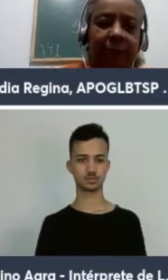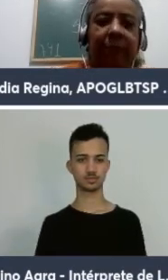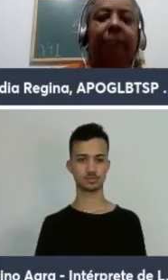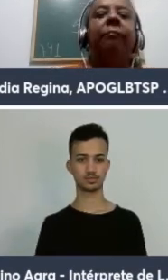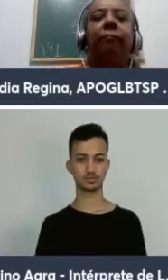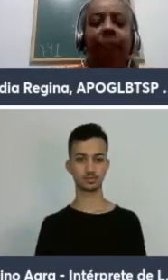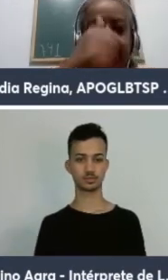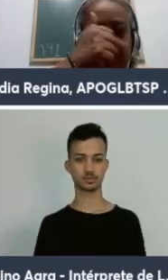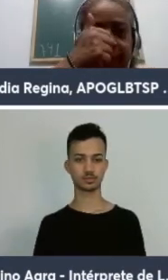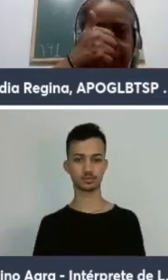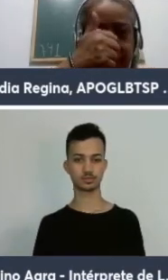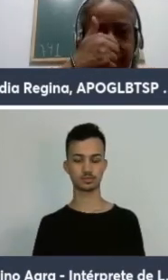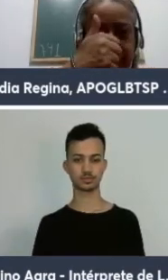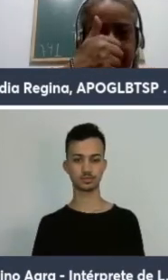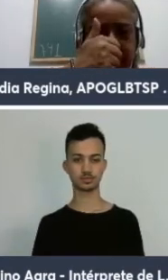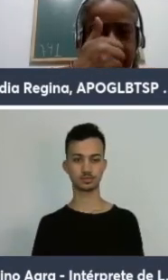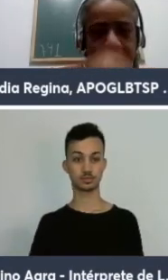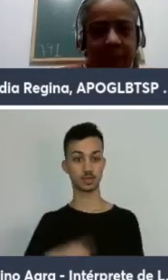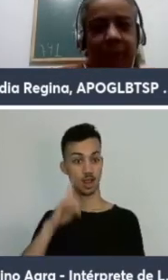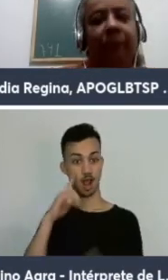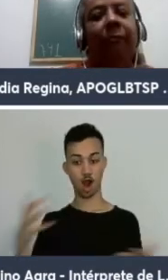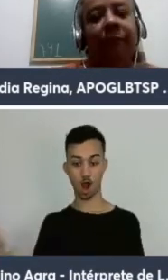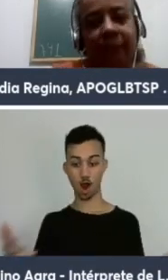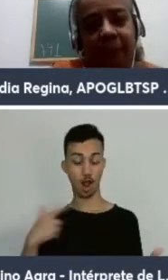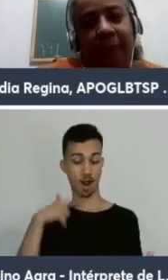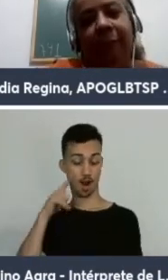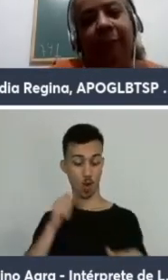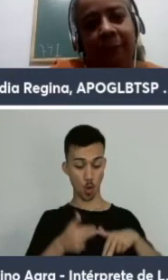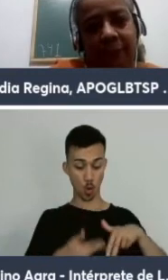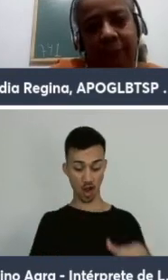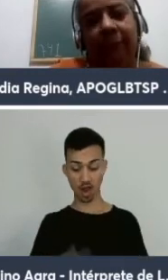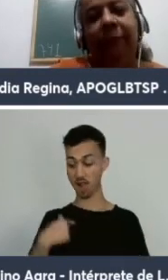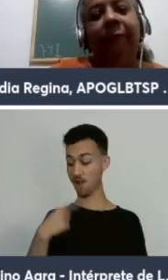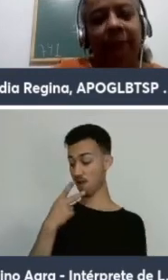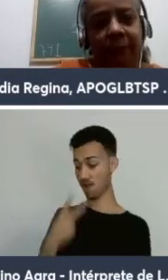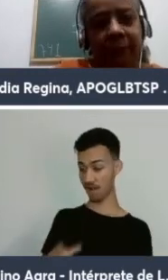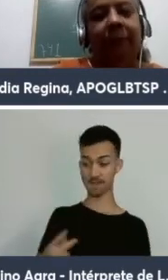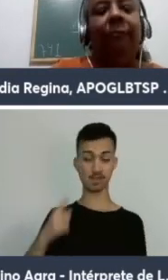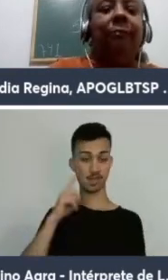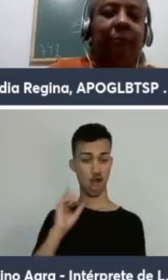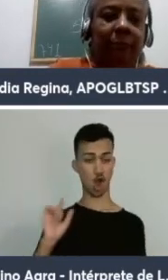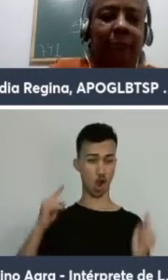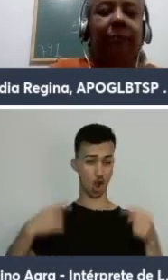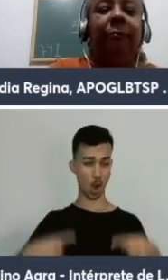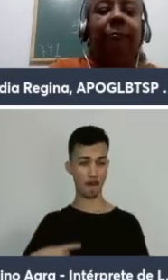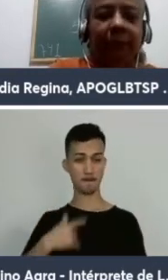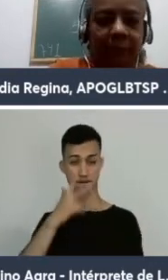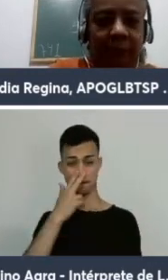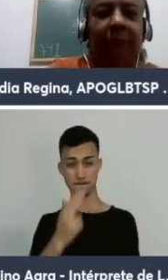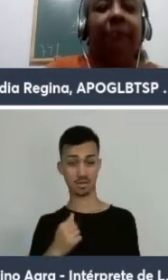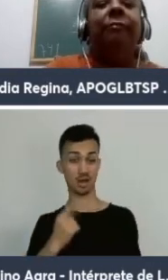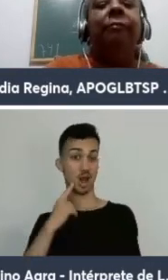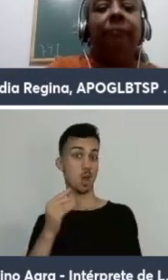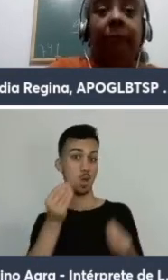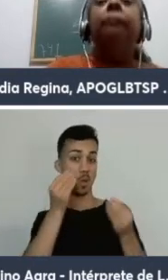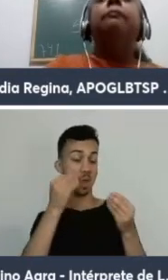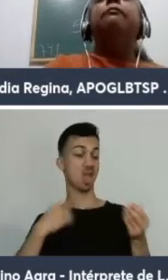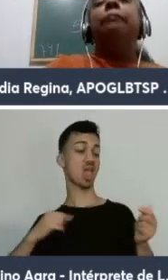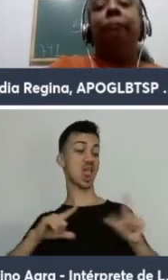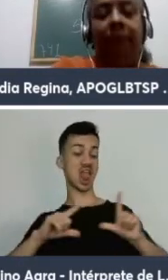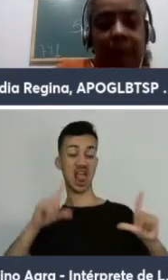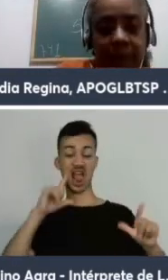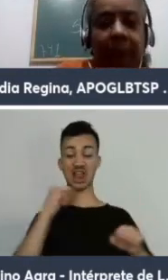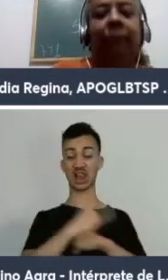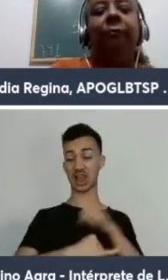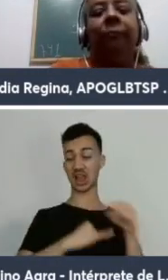guerrilha entre afirmações, e isso acobertado pelo celebrismo da internet, não